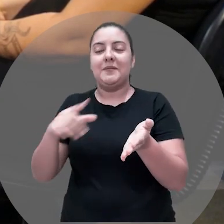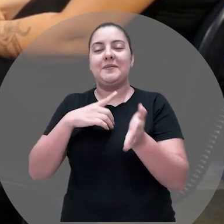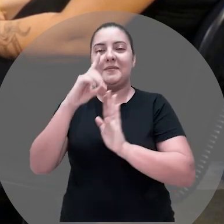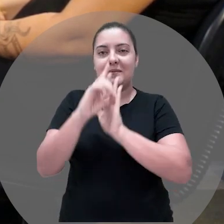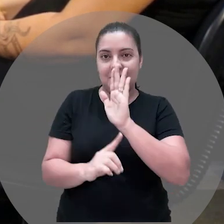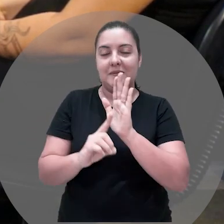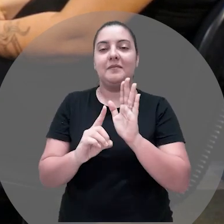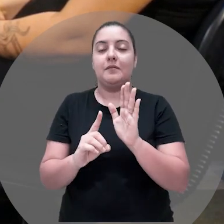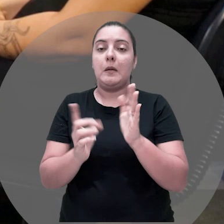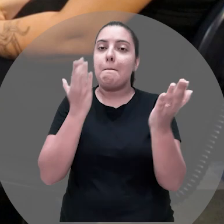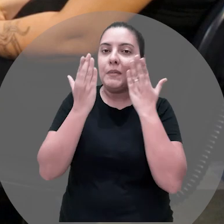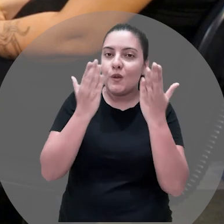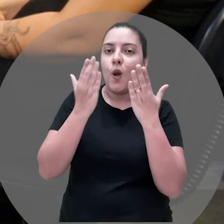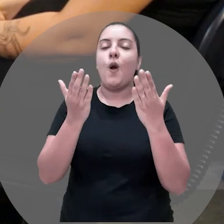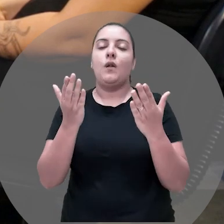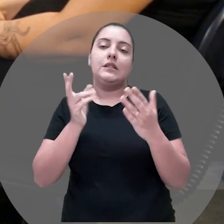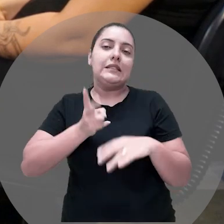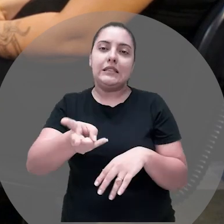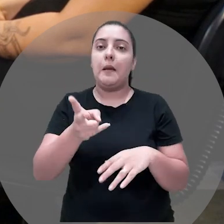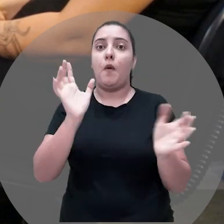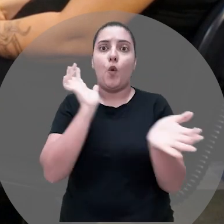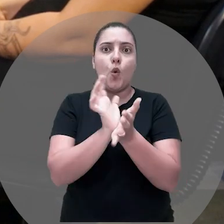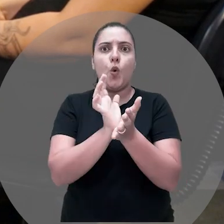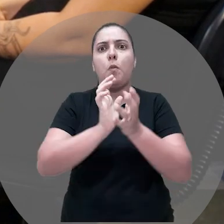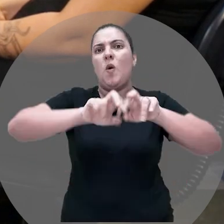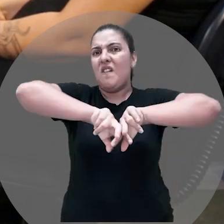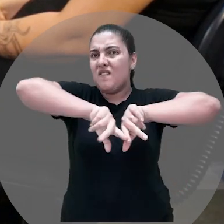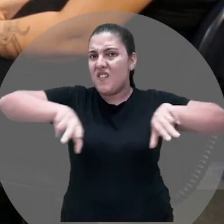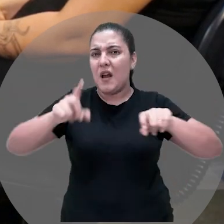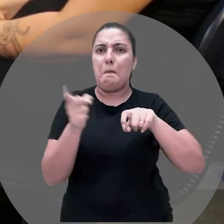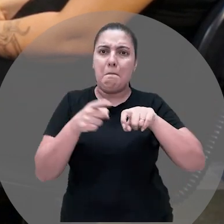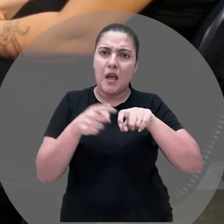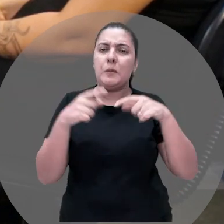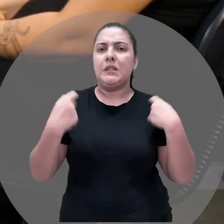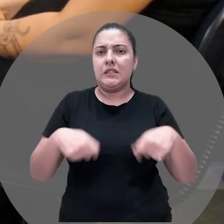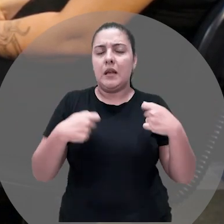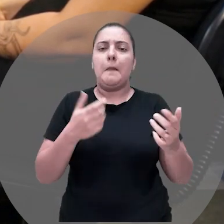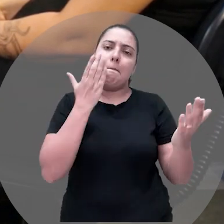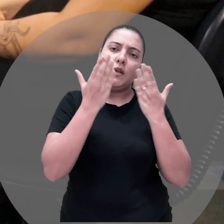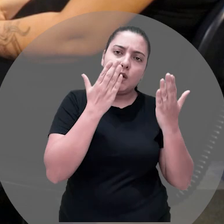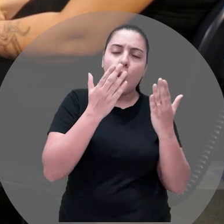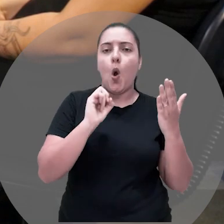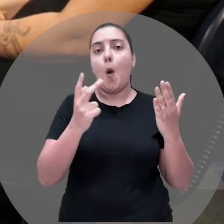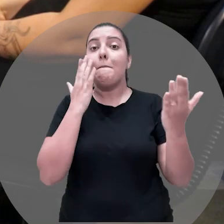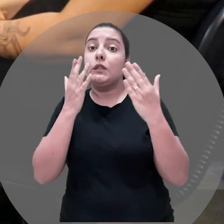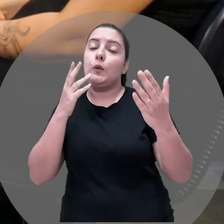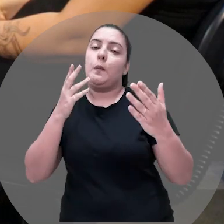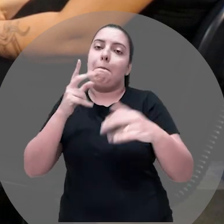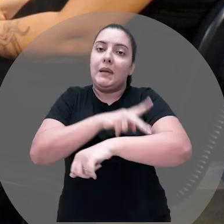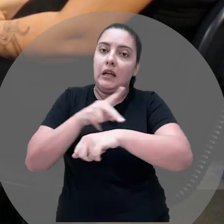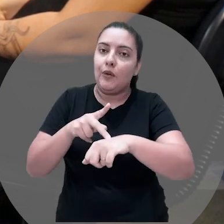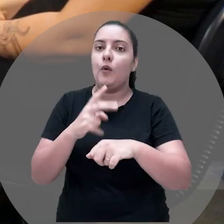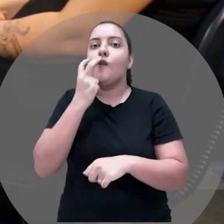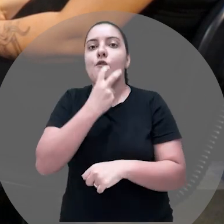em que a criança tem direito a acompanhamento com psicólogo geralmente a praça é uma equipe muito disciplinar então é para ter ali o psicólogo ou uma